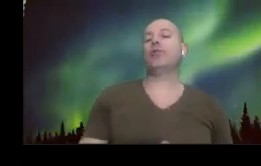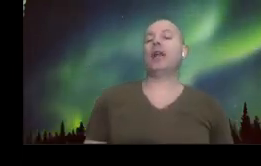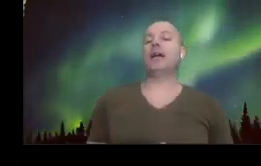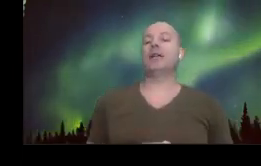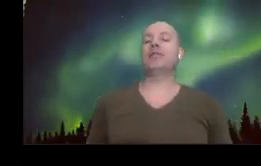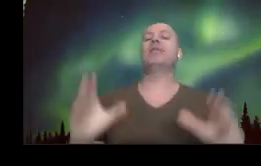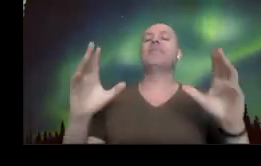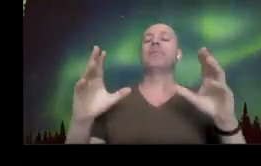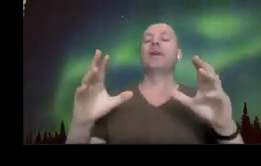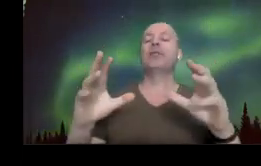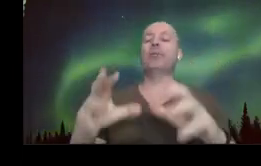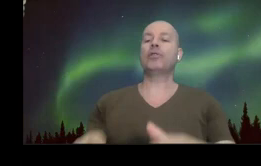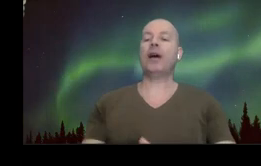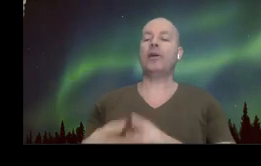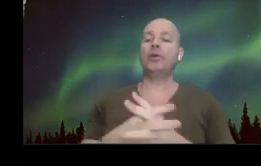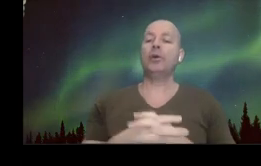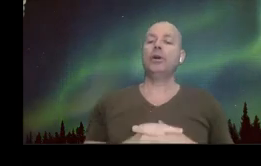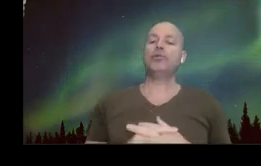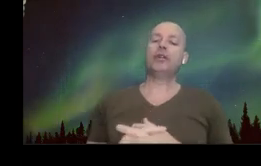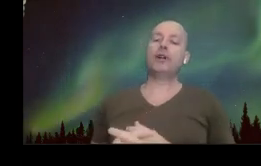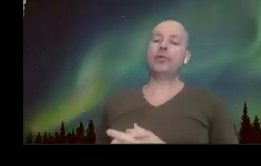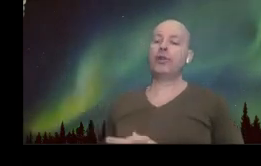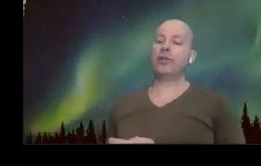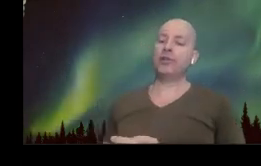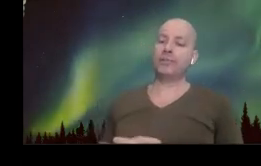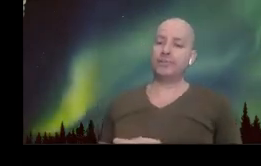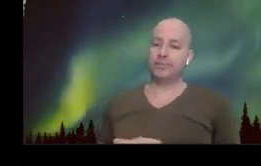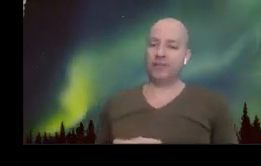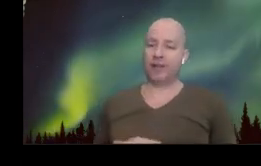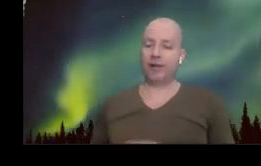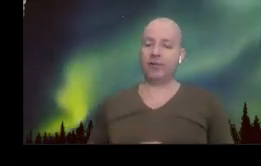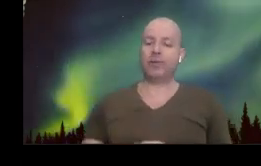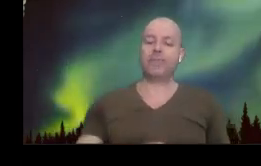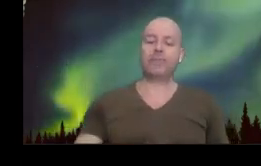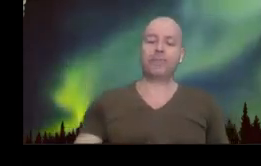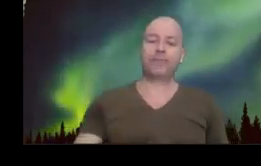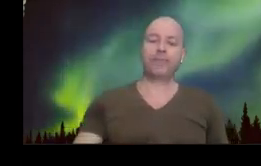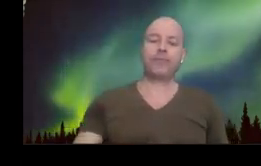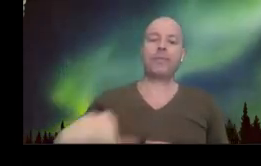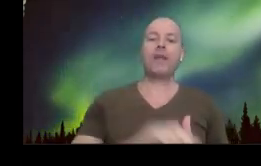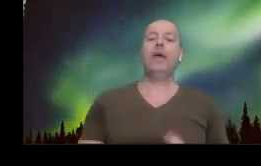não fiquem isoladas? Isso é mosaico de unidade de conservação. Tá certo?